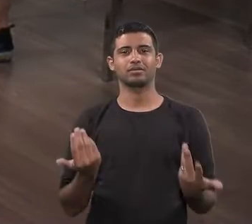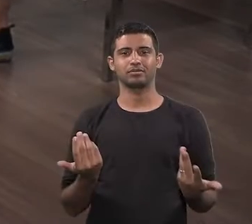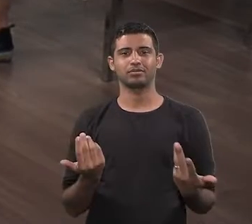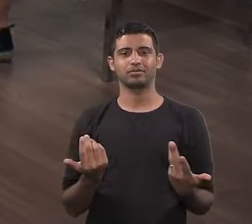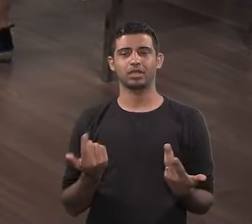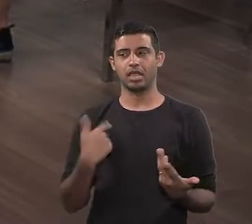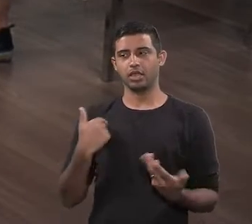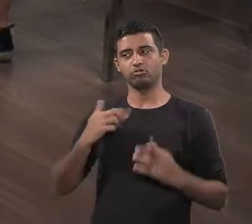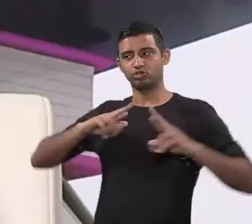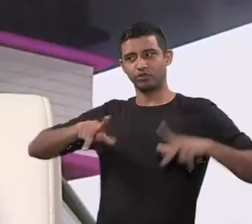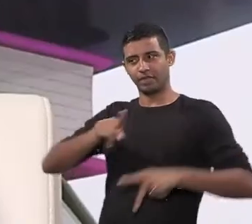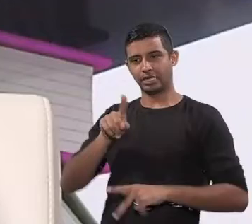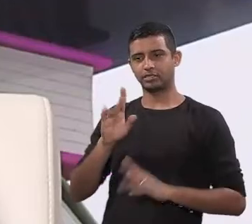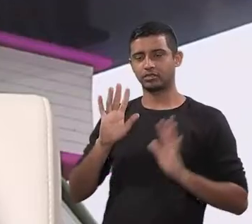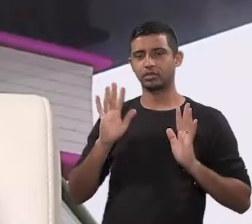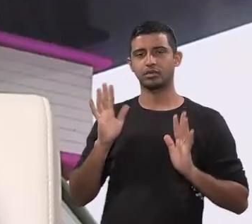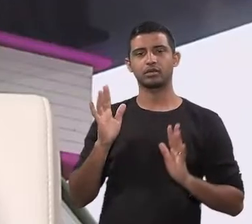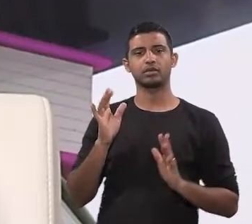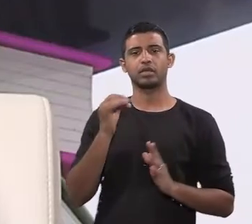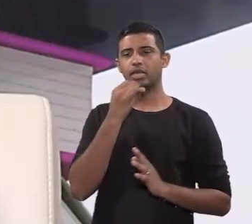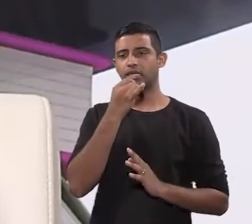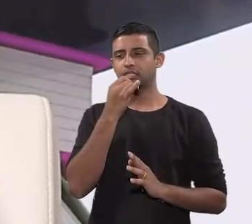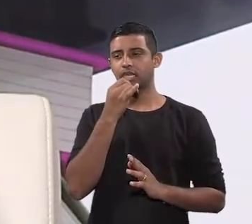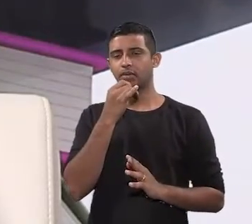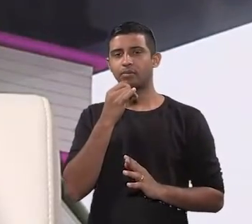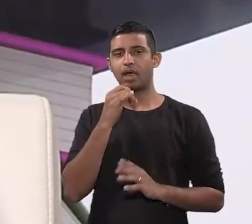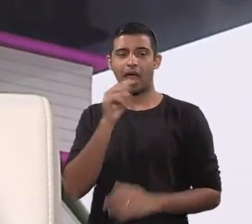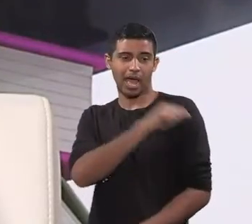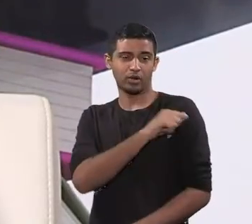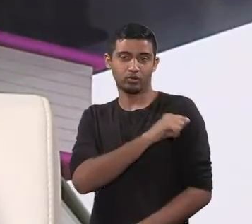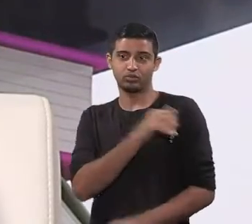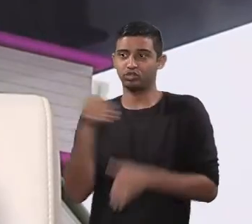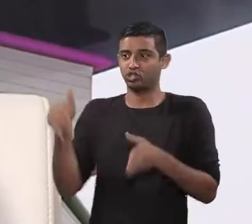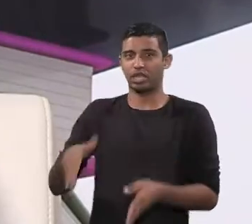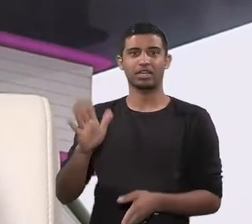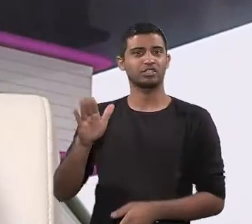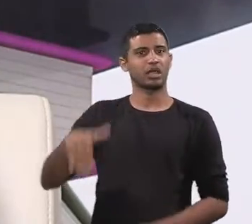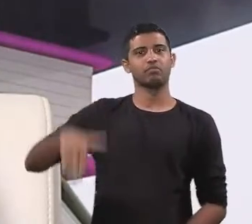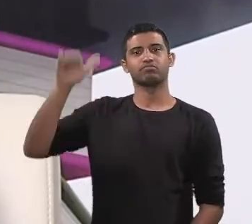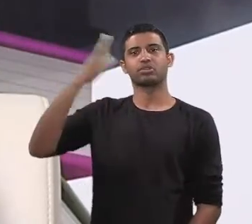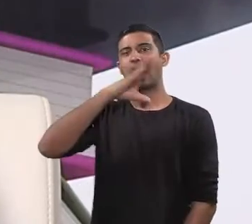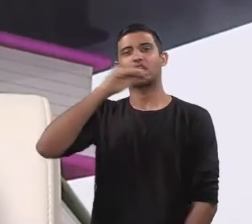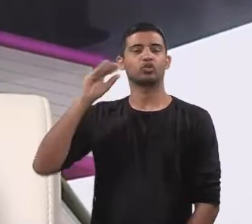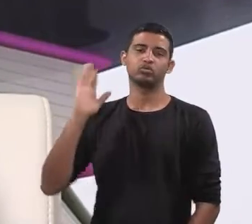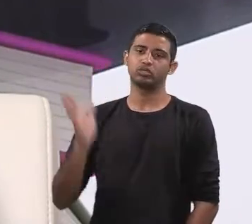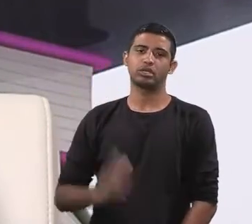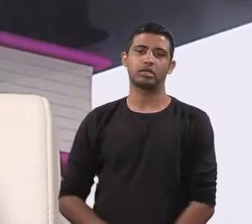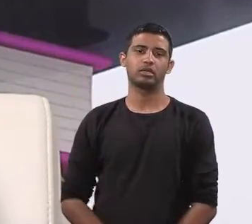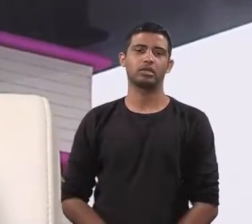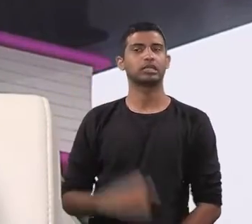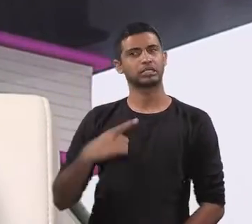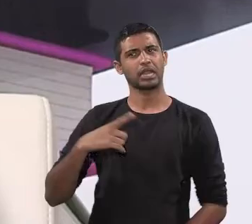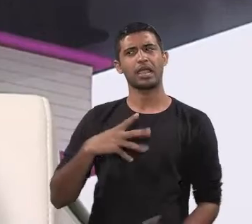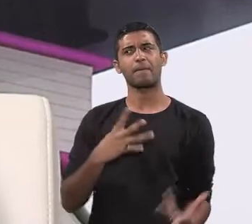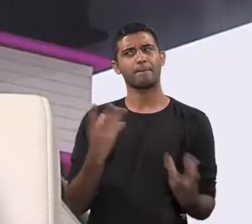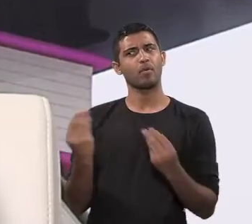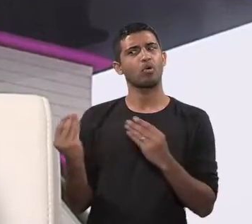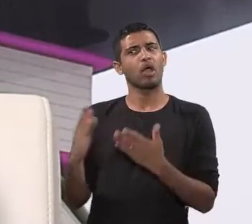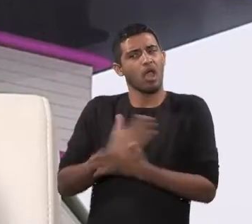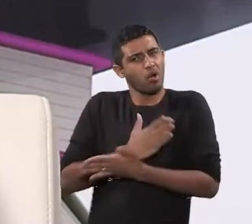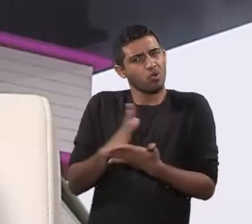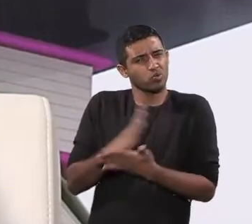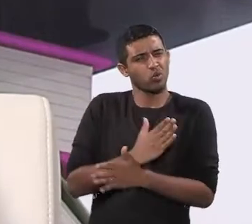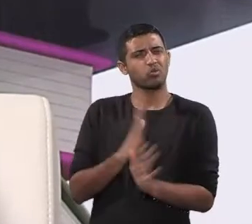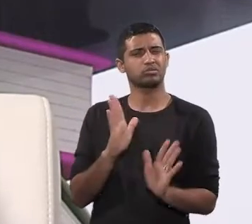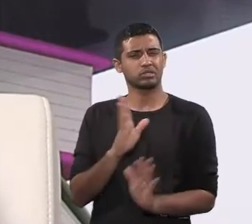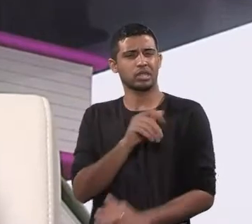realidade é diferente deles, né? Eu já recebo o aluno adulto, né? E a gente tem casos isolados de